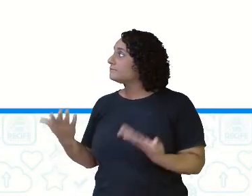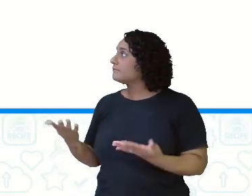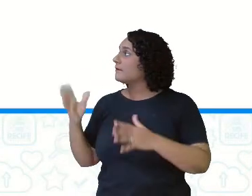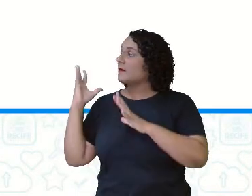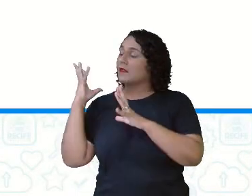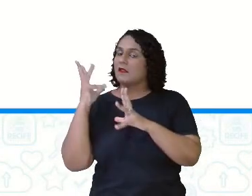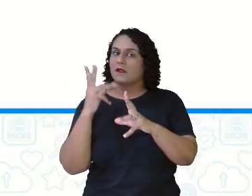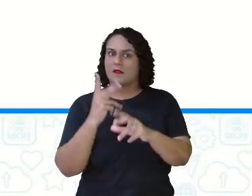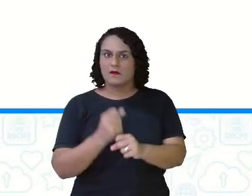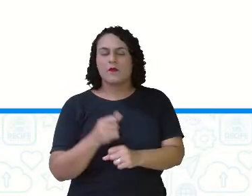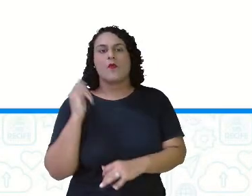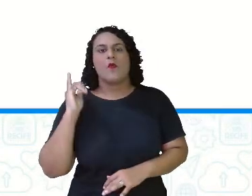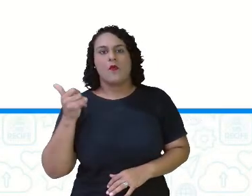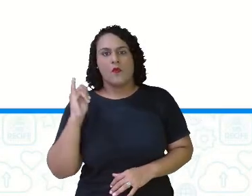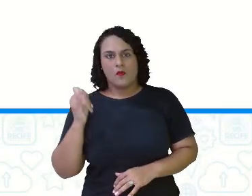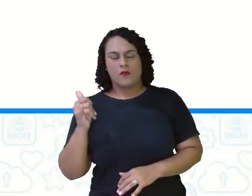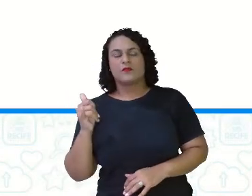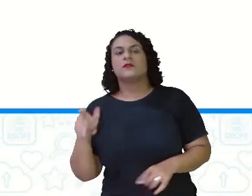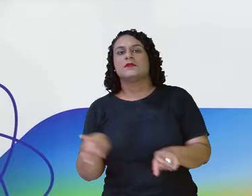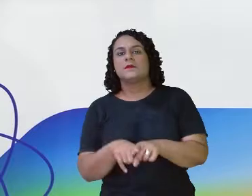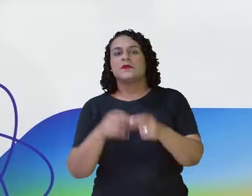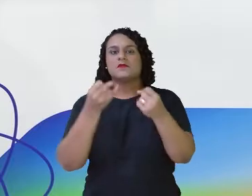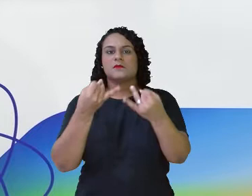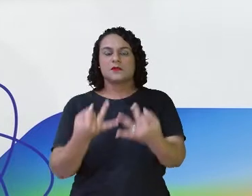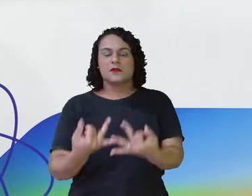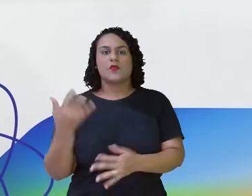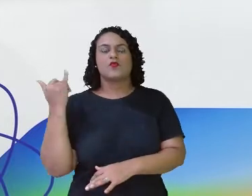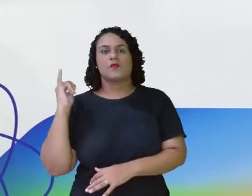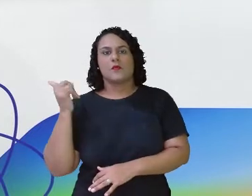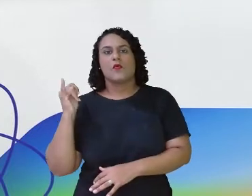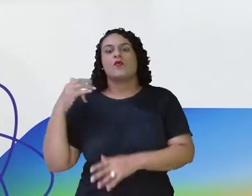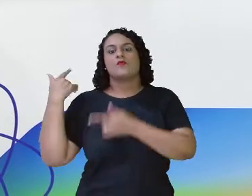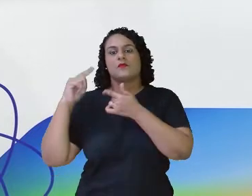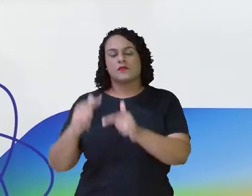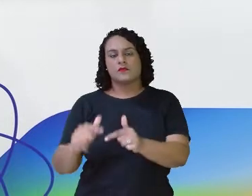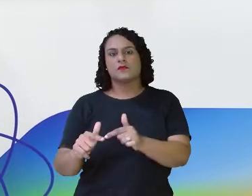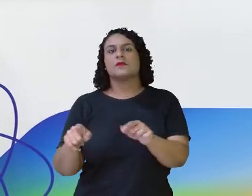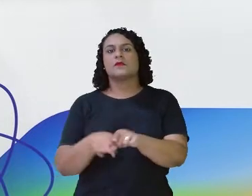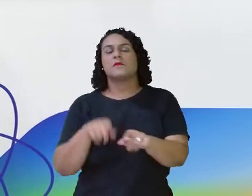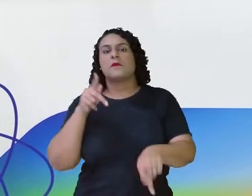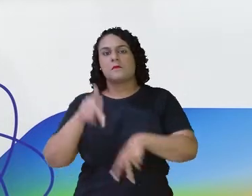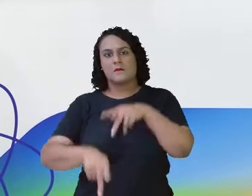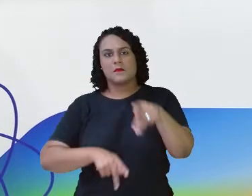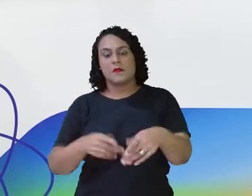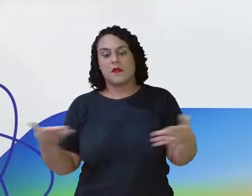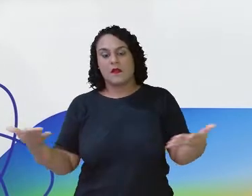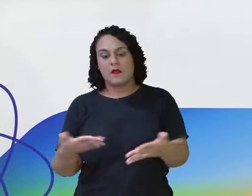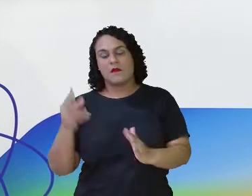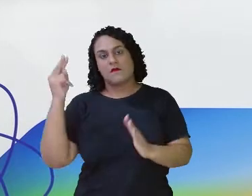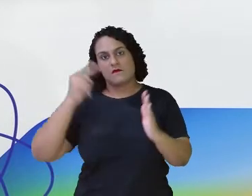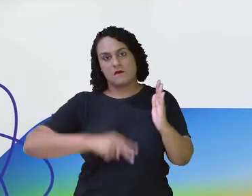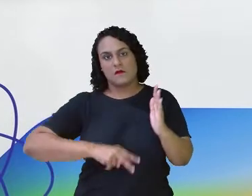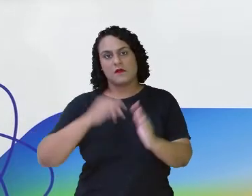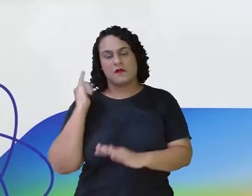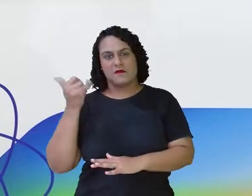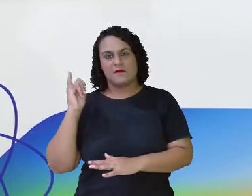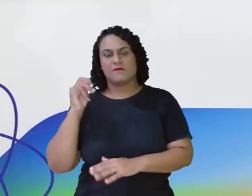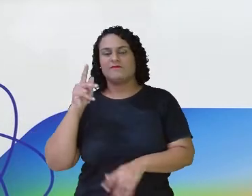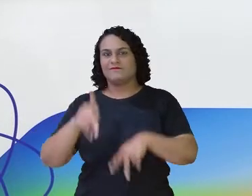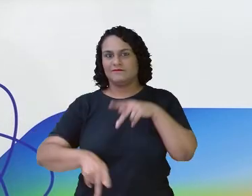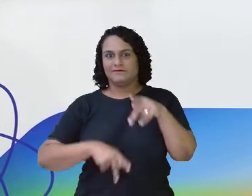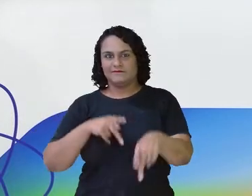revisamos conto, falamos um pouco sobre contos tradicionais ou populares, agora vamos ler um conto